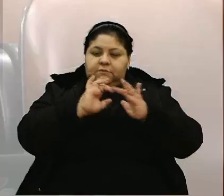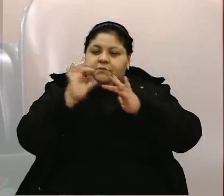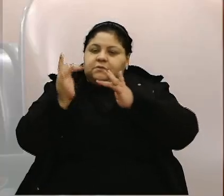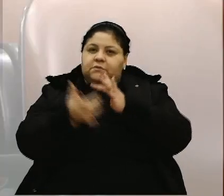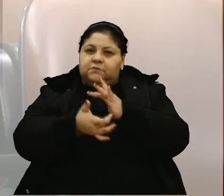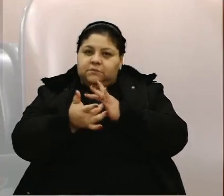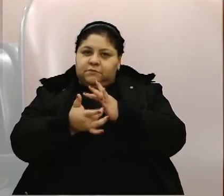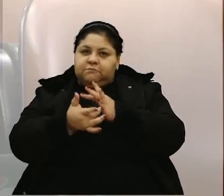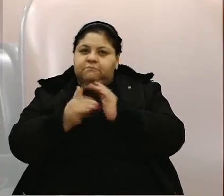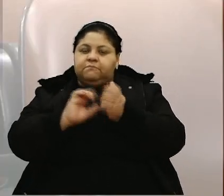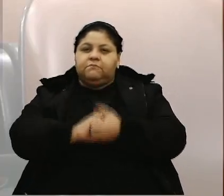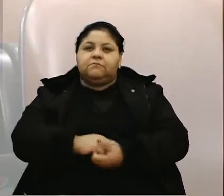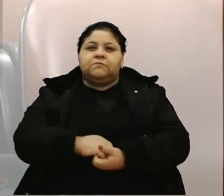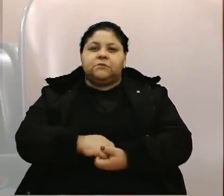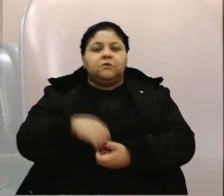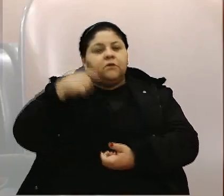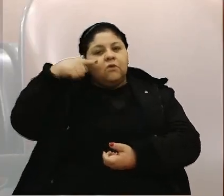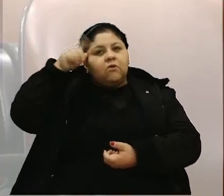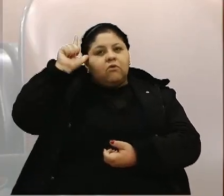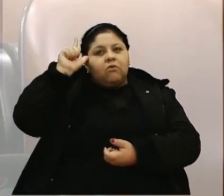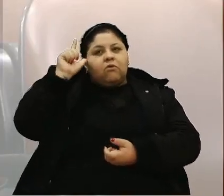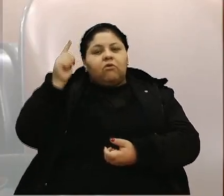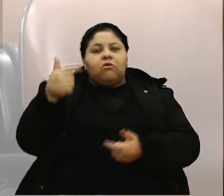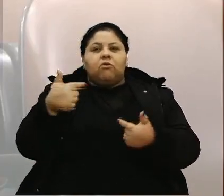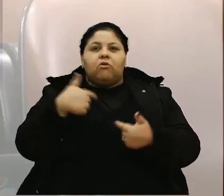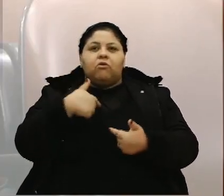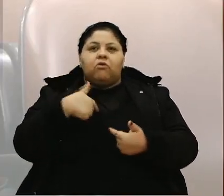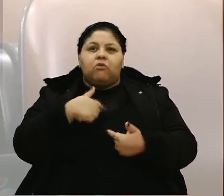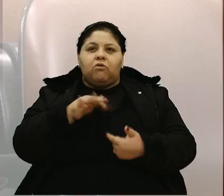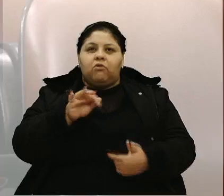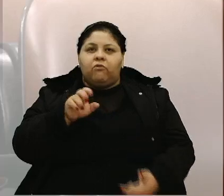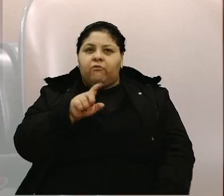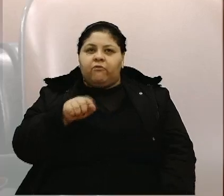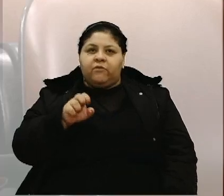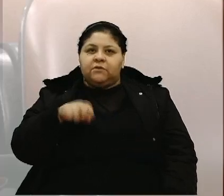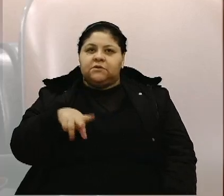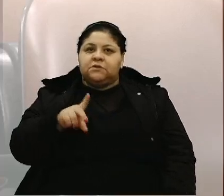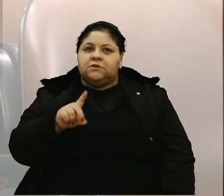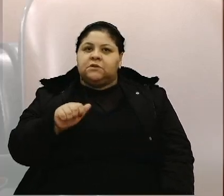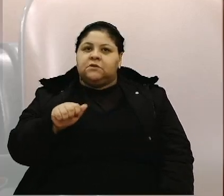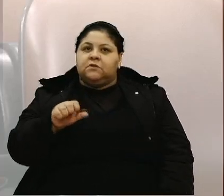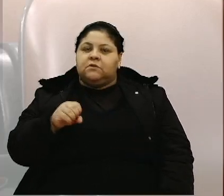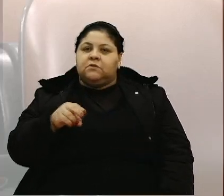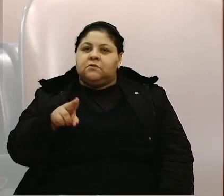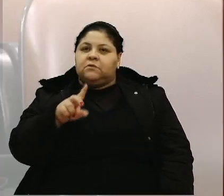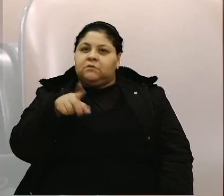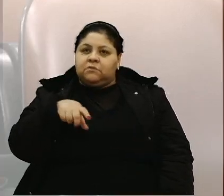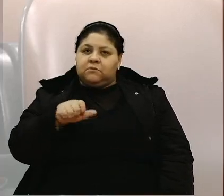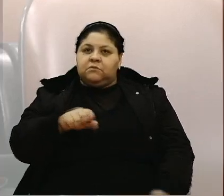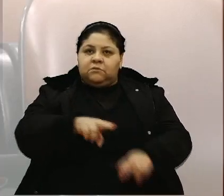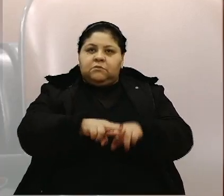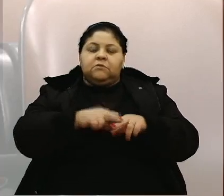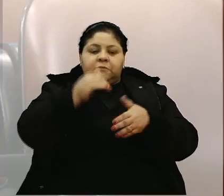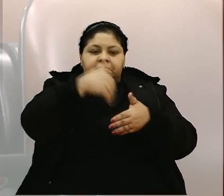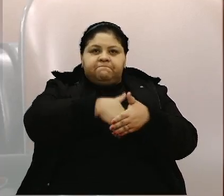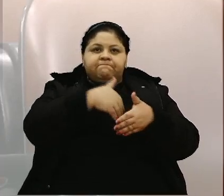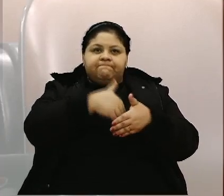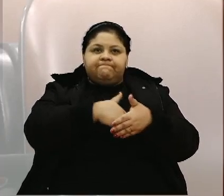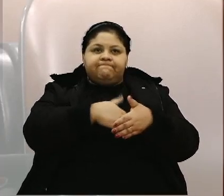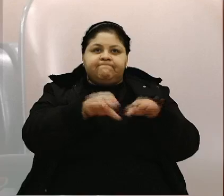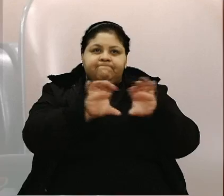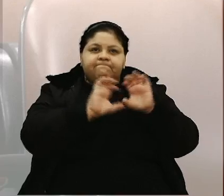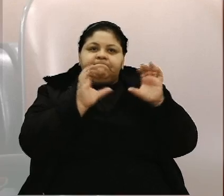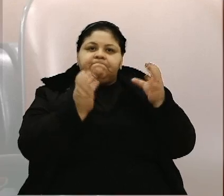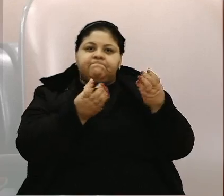social. Ontem estive ali em Fazenda Souza, por isso que o meu voto de congratulação vai para aquela